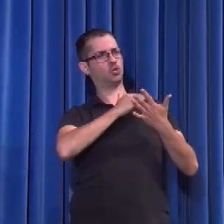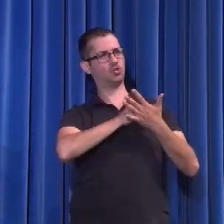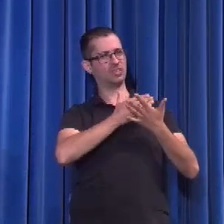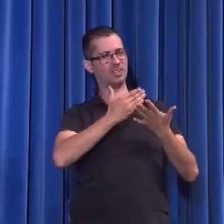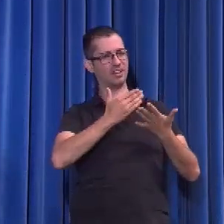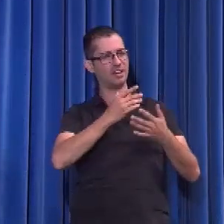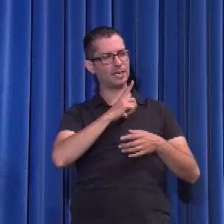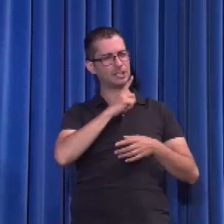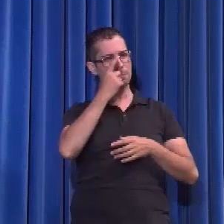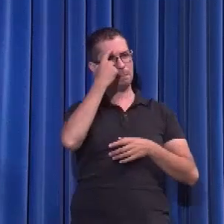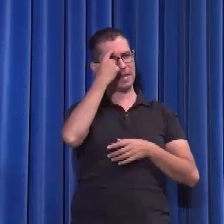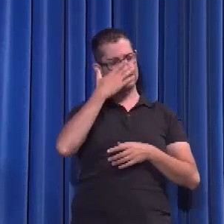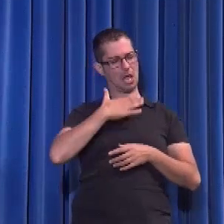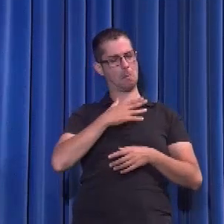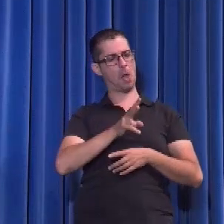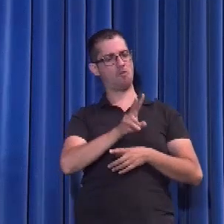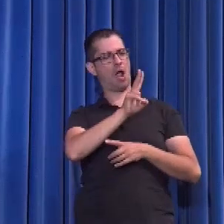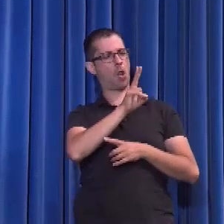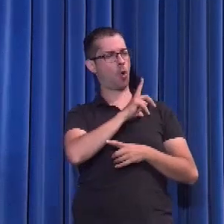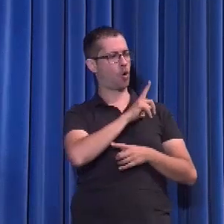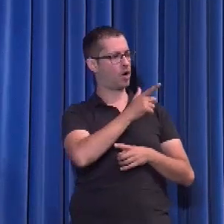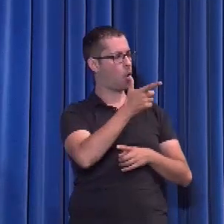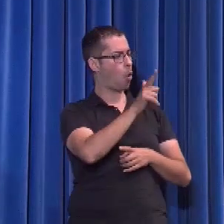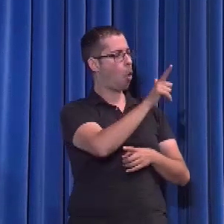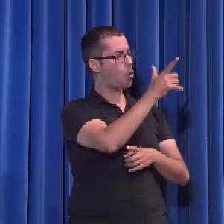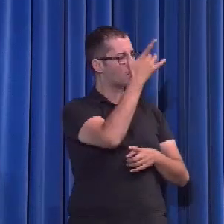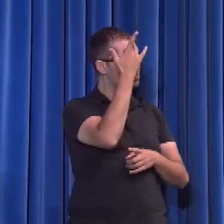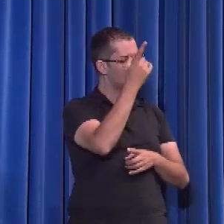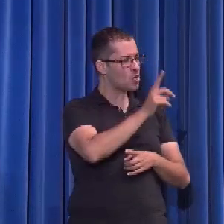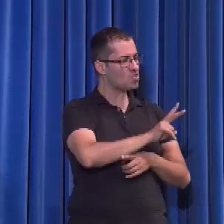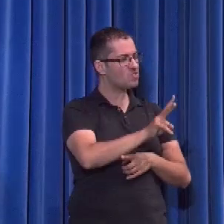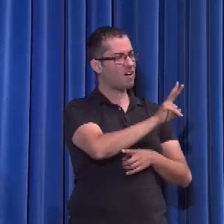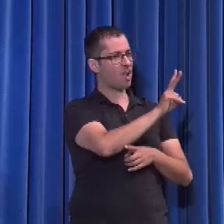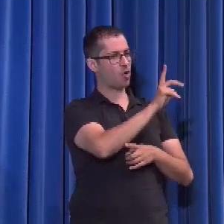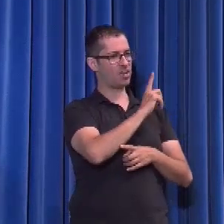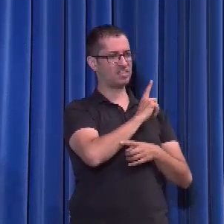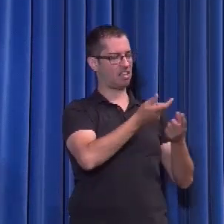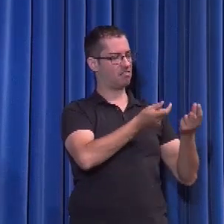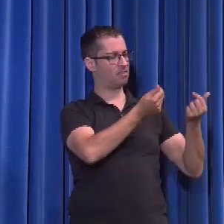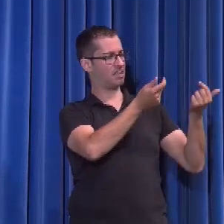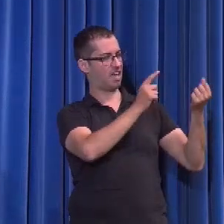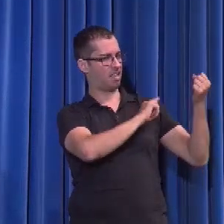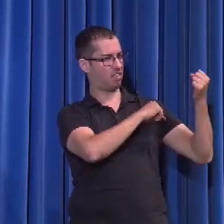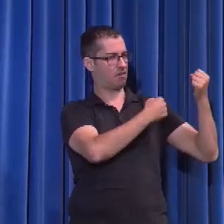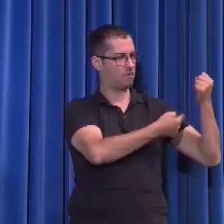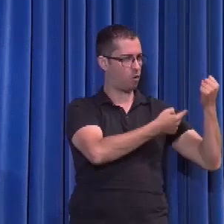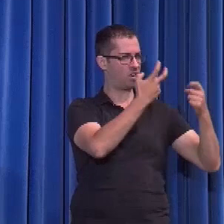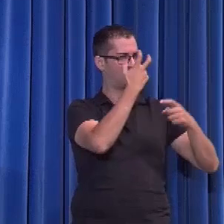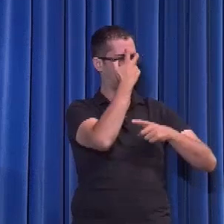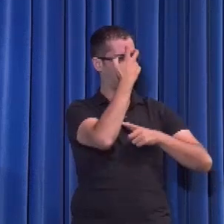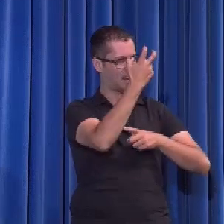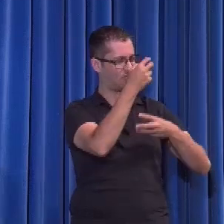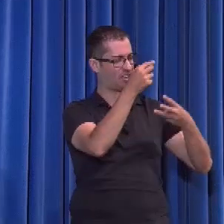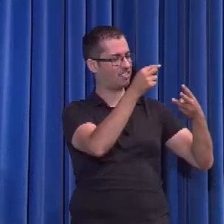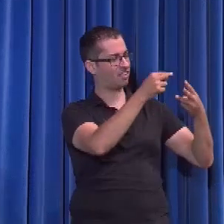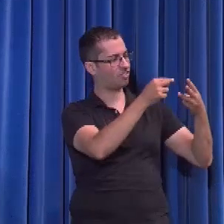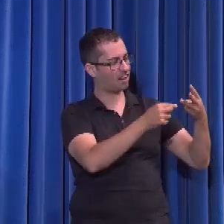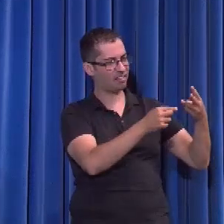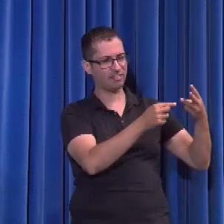seu valor e o valor das pessoas com base na sua sabedoria, na sua riqueza, na sua força. Renda-se ao